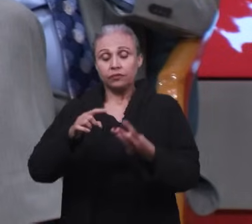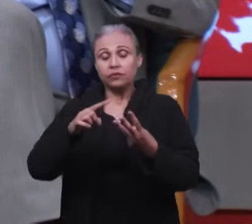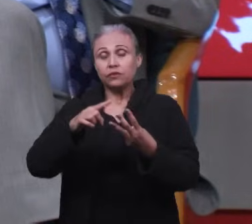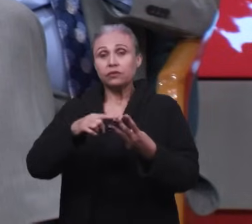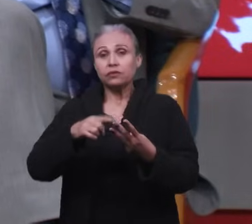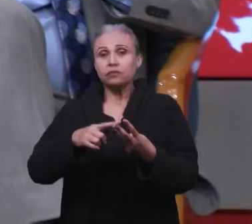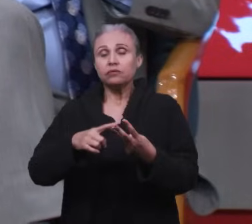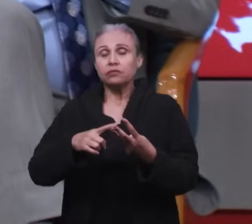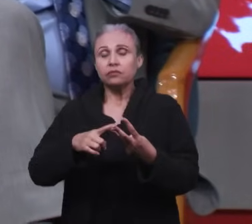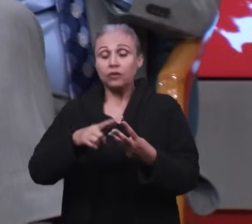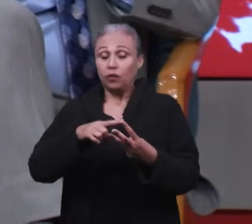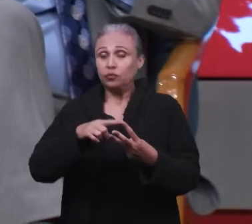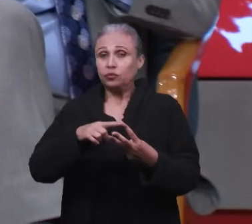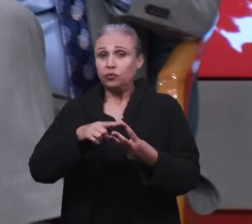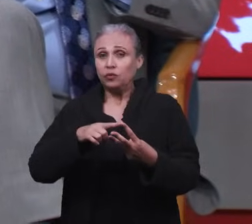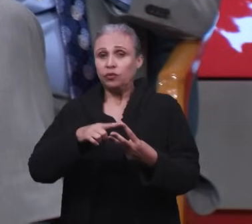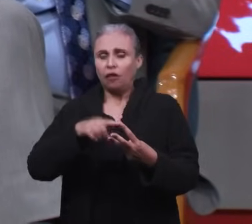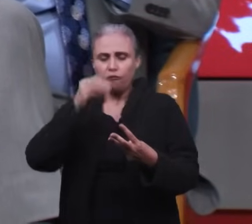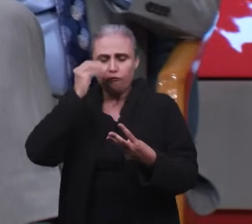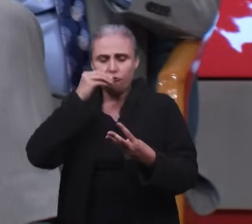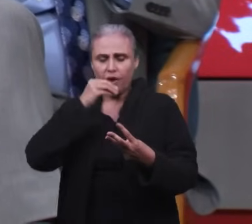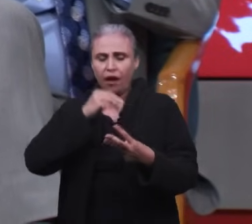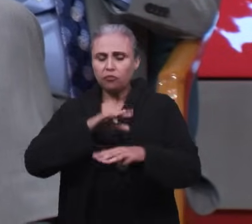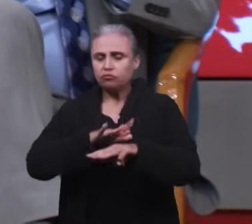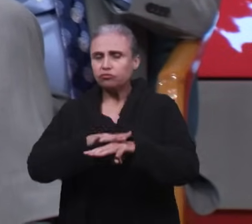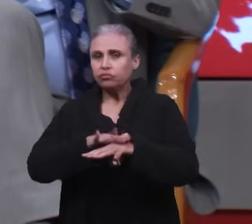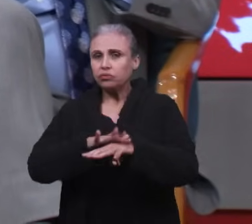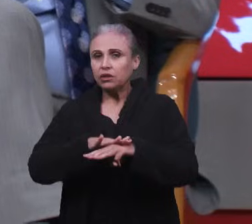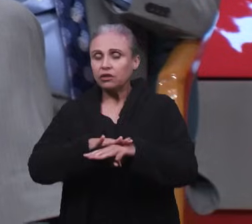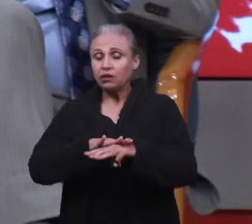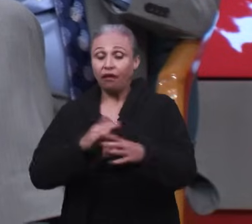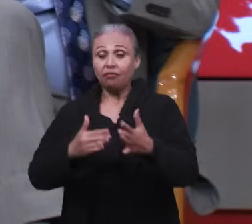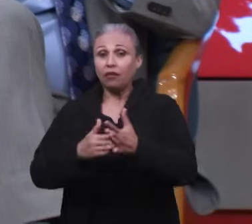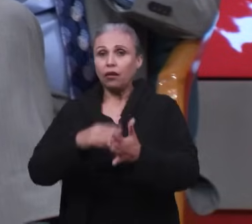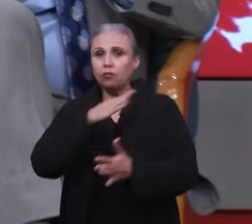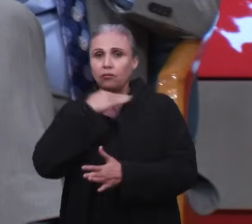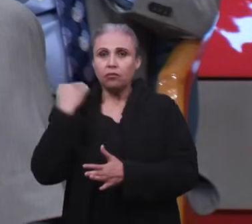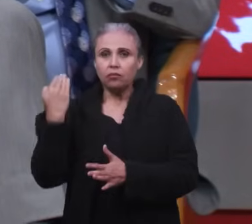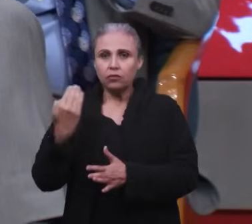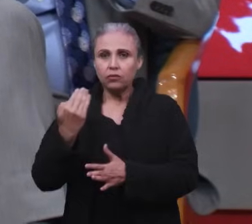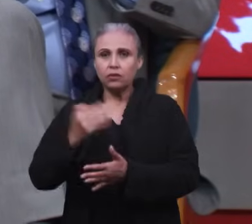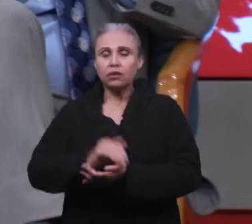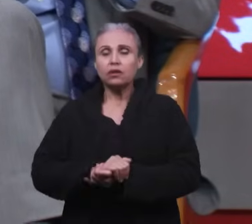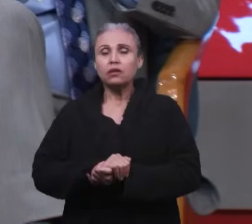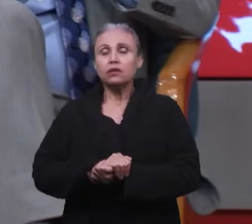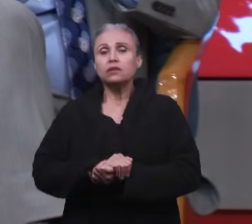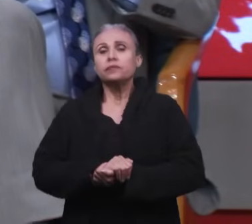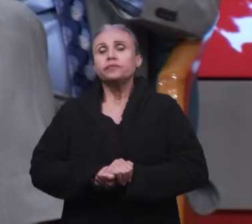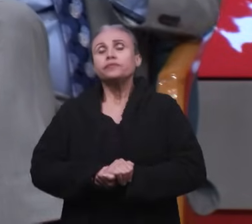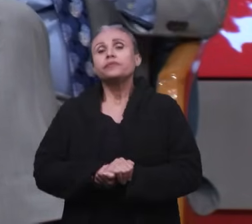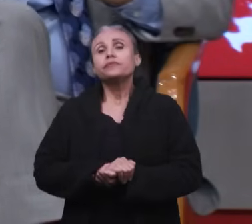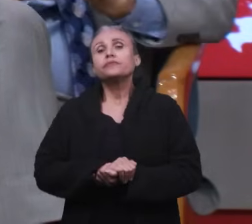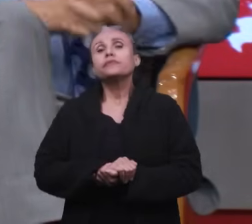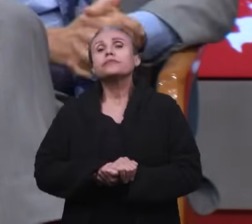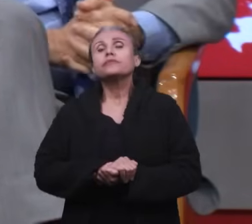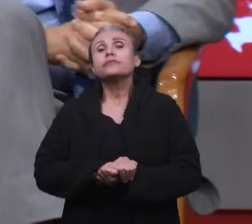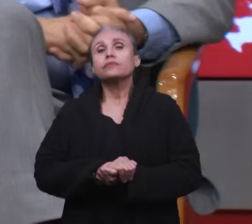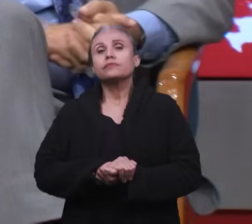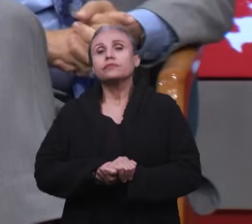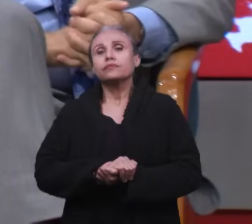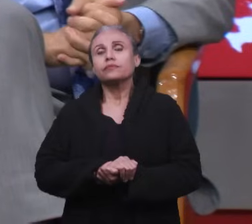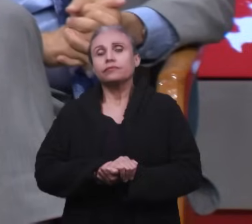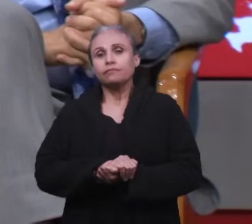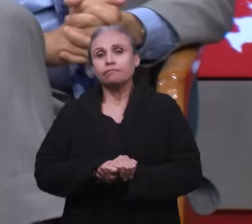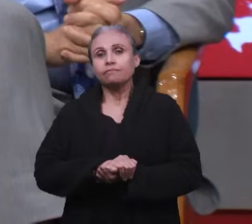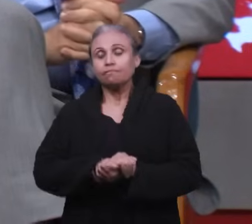debilidade, doente, que ele pode chegar a morrer. Meus